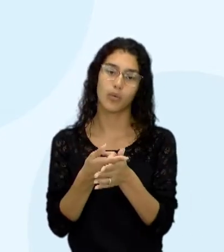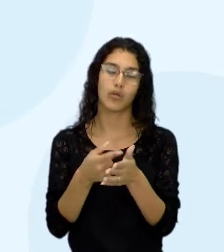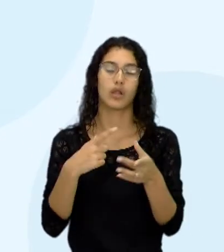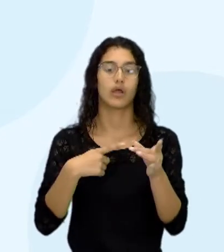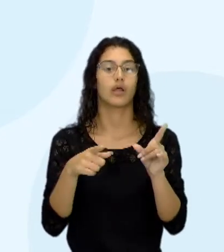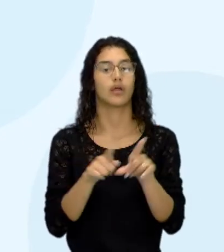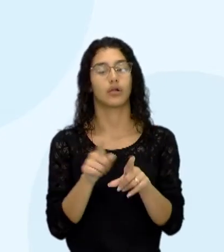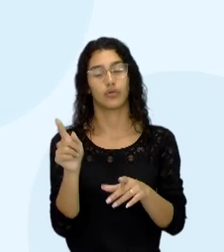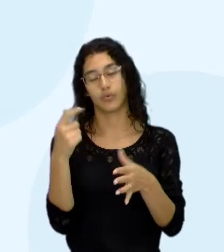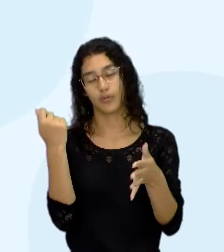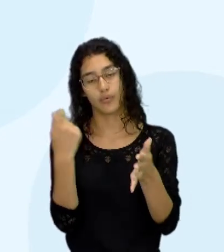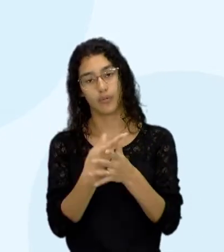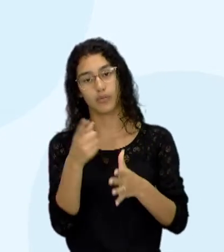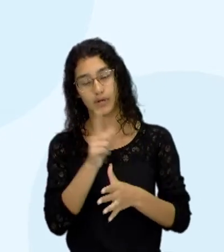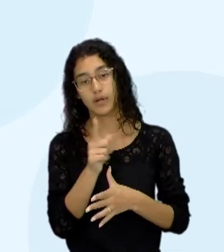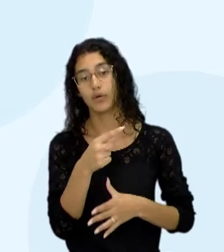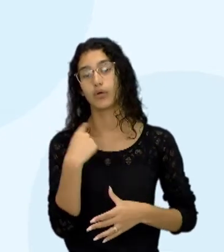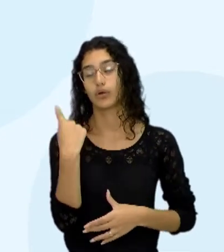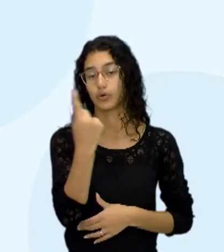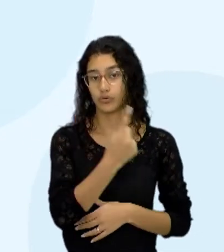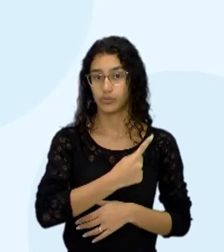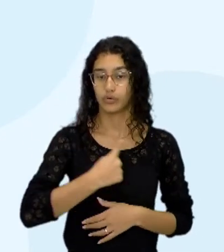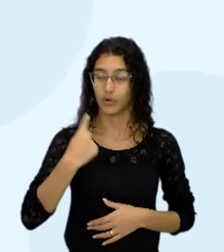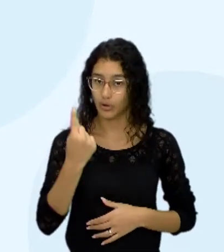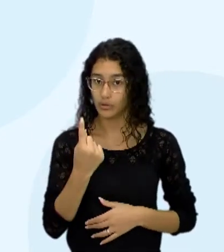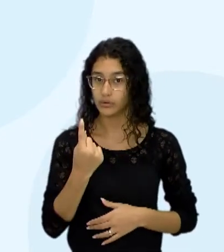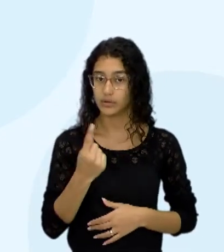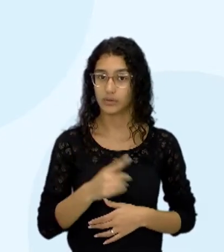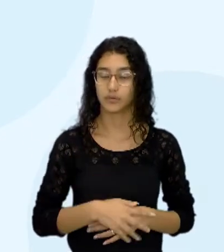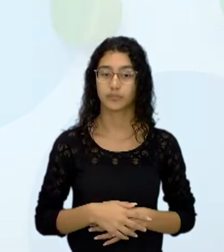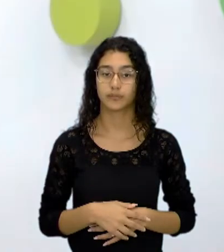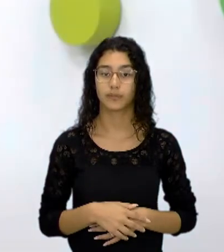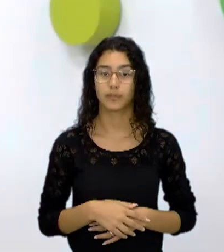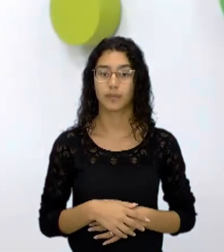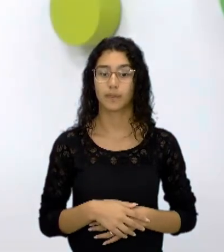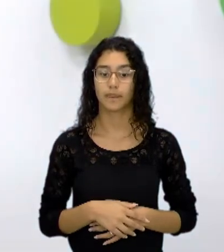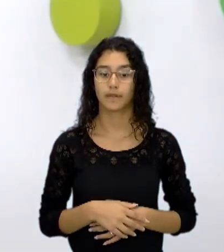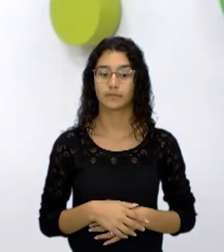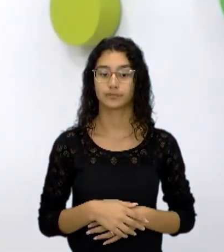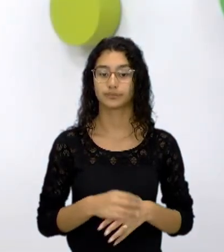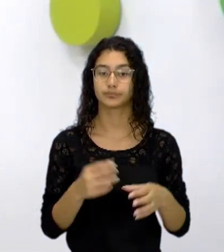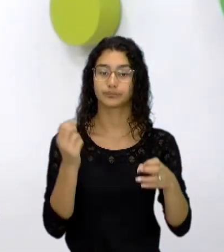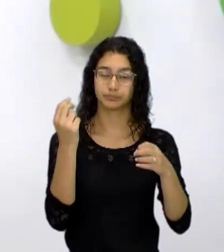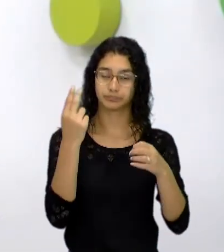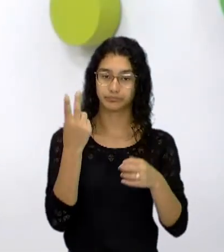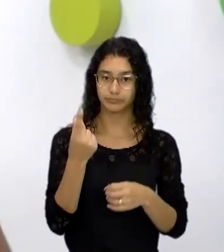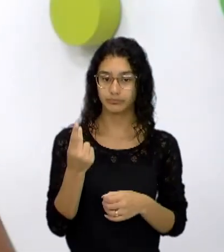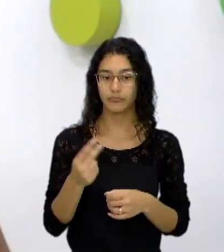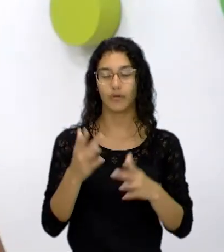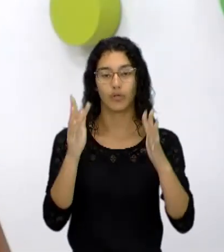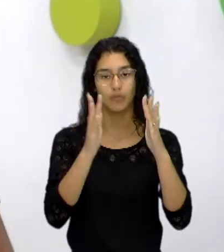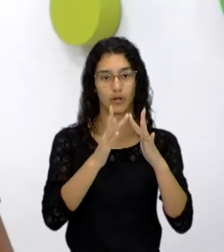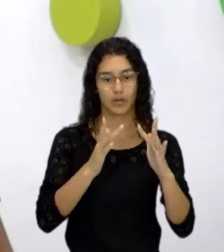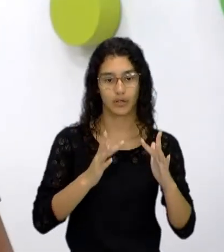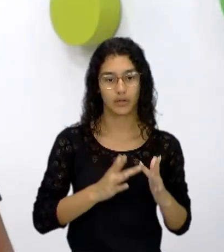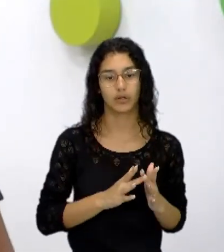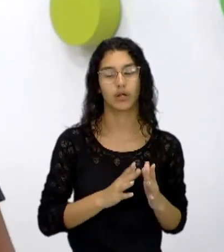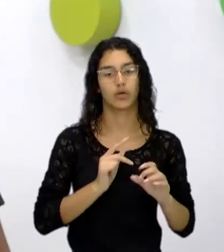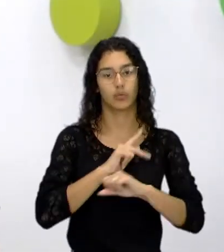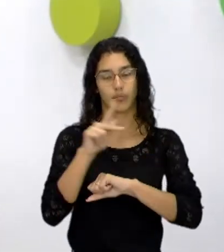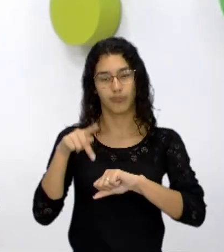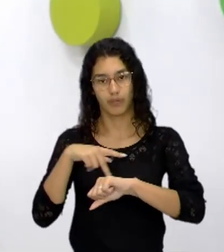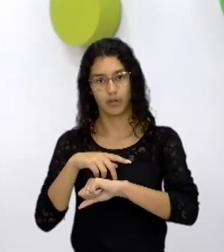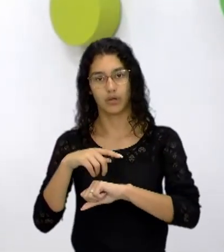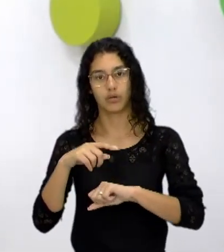gente compra não, né? Na verdade que a gente, o nosso preço é atrelado a ele, está ligado a países do leste